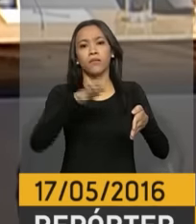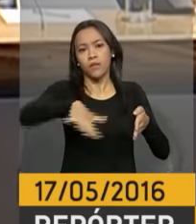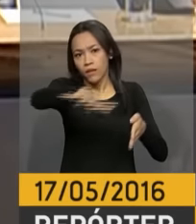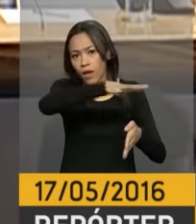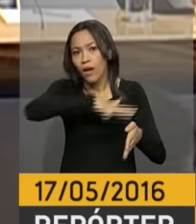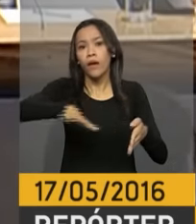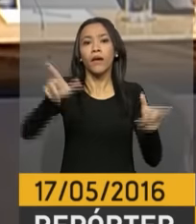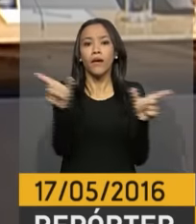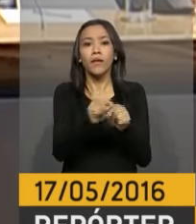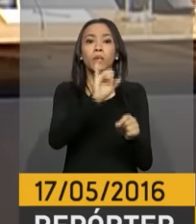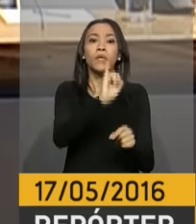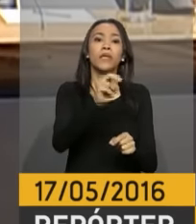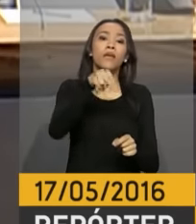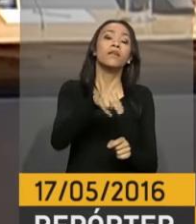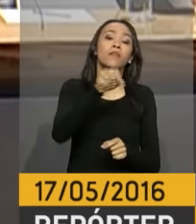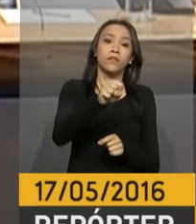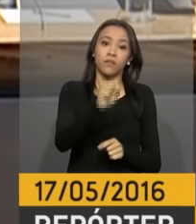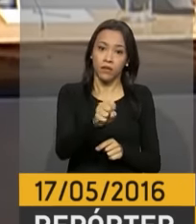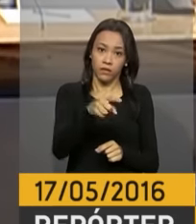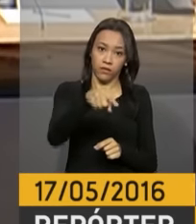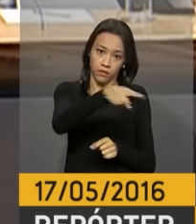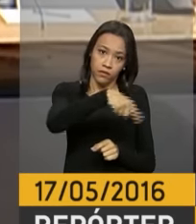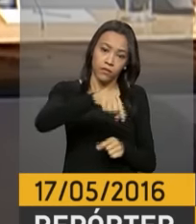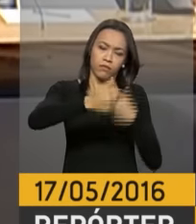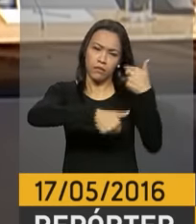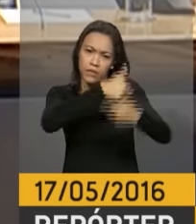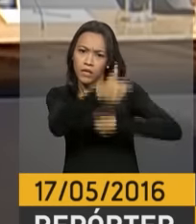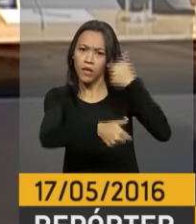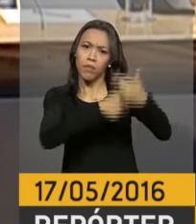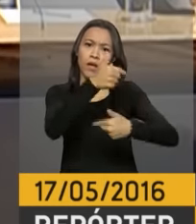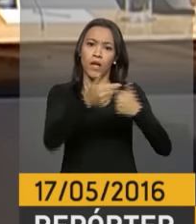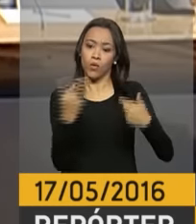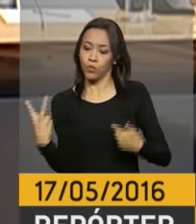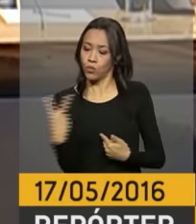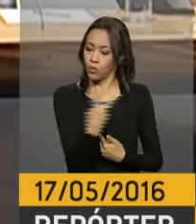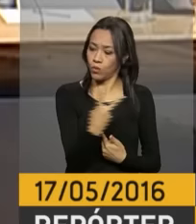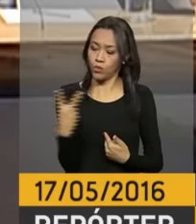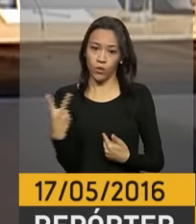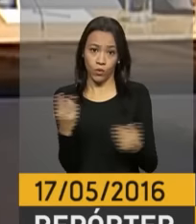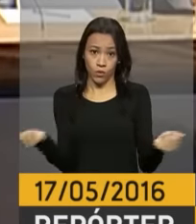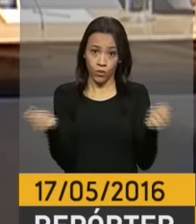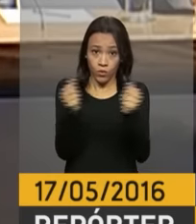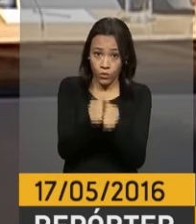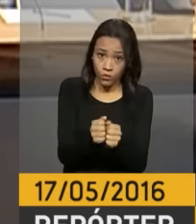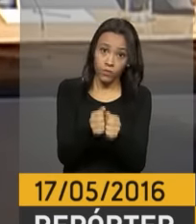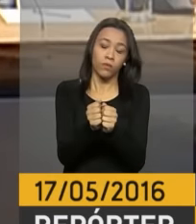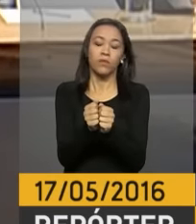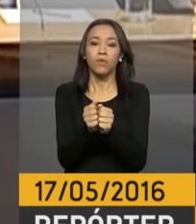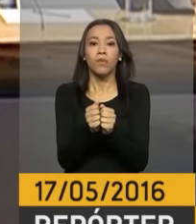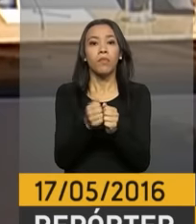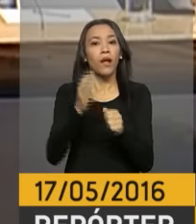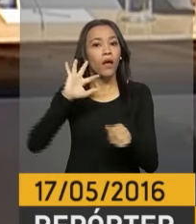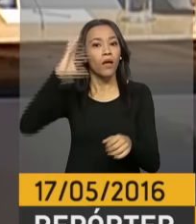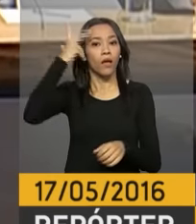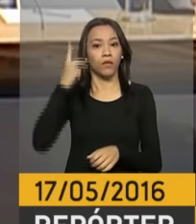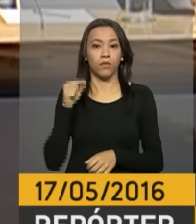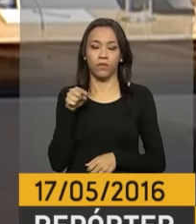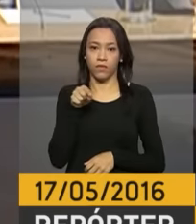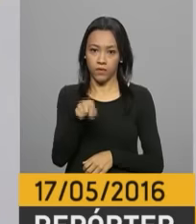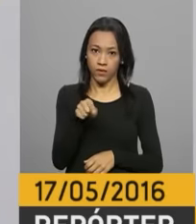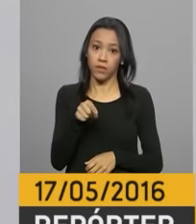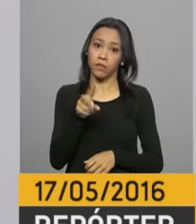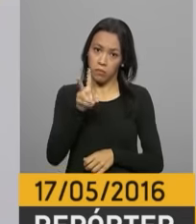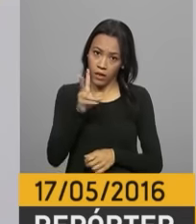Previdência, trabalhando em conjunto com o Mansueto e com o Carlos Hamilton. Com isso, nós vamos ter